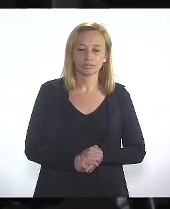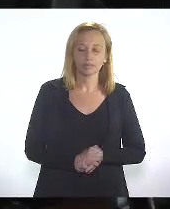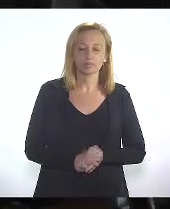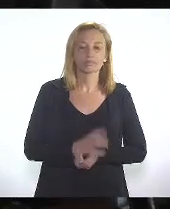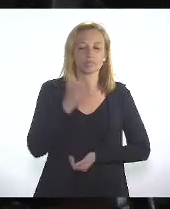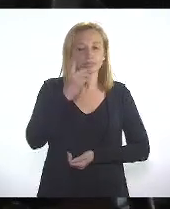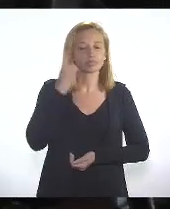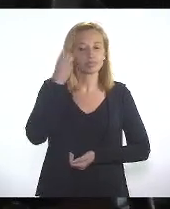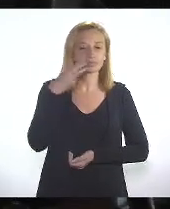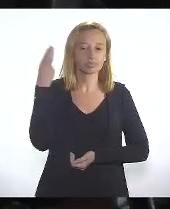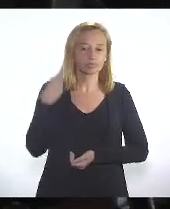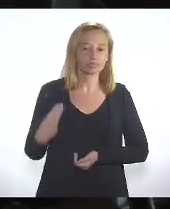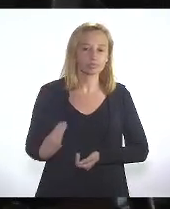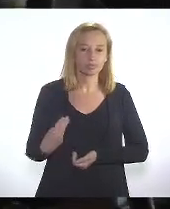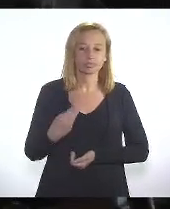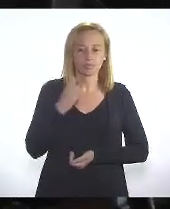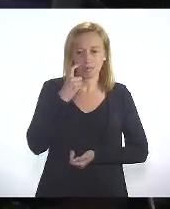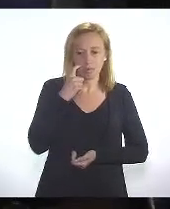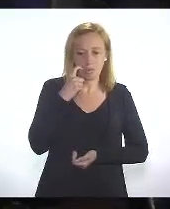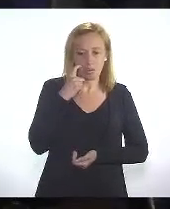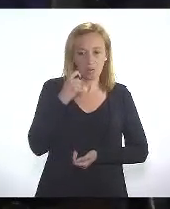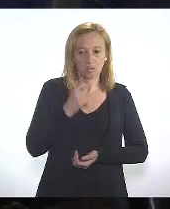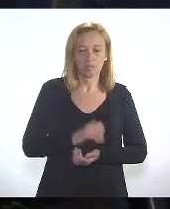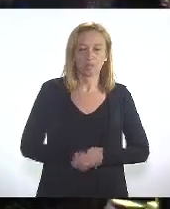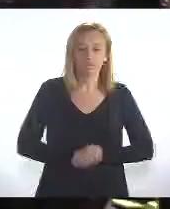Deputada Mônica Francisco.